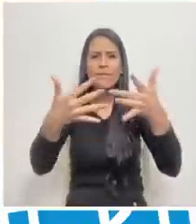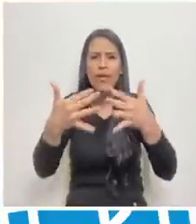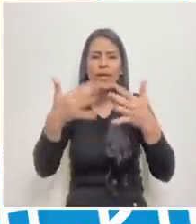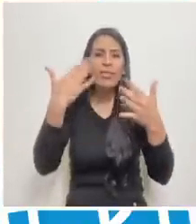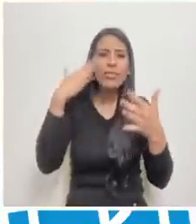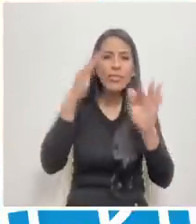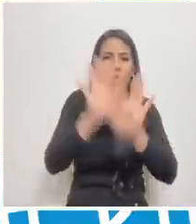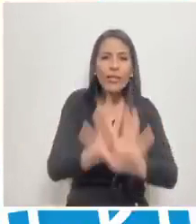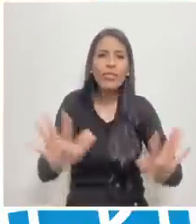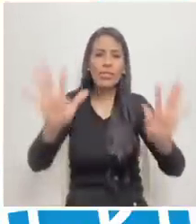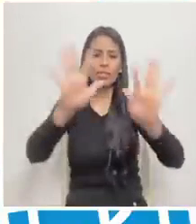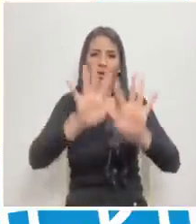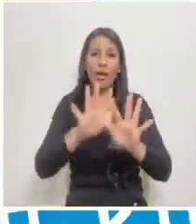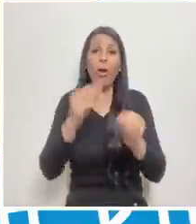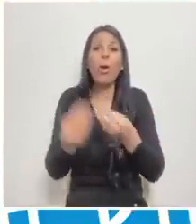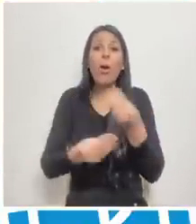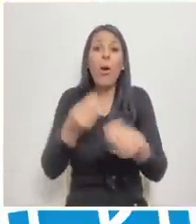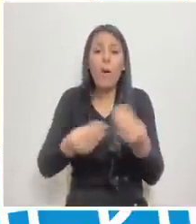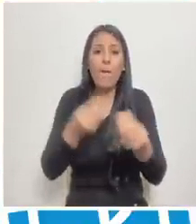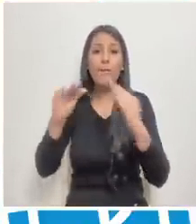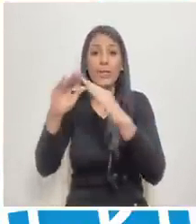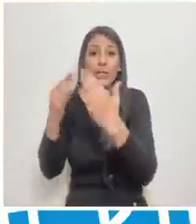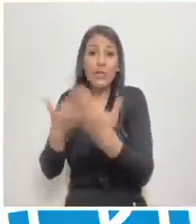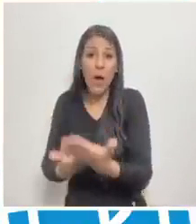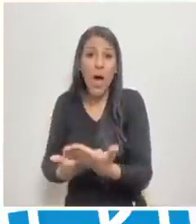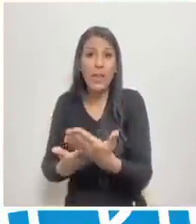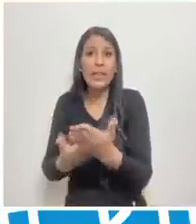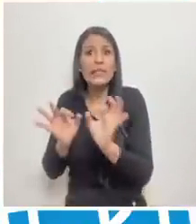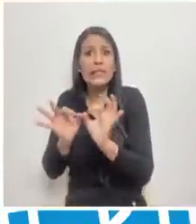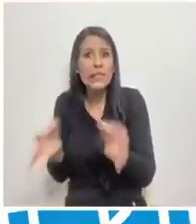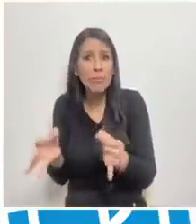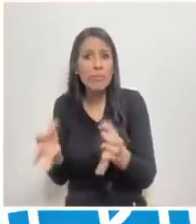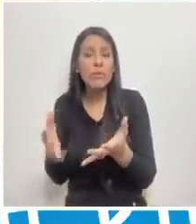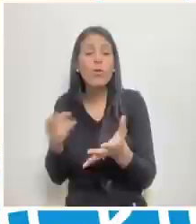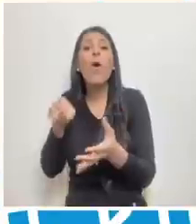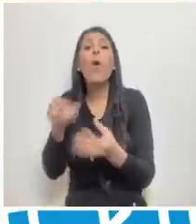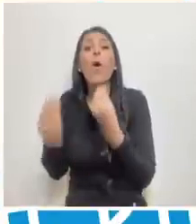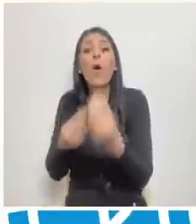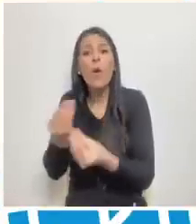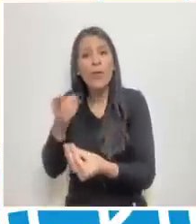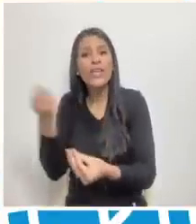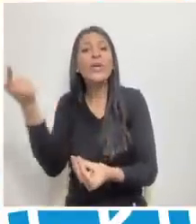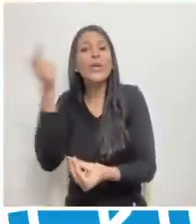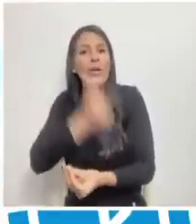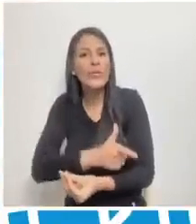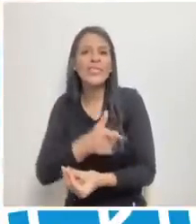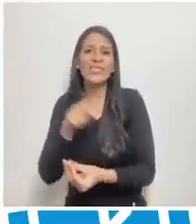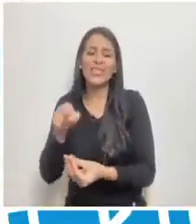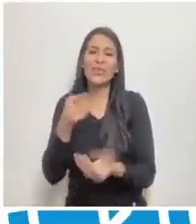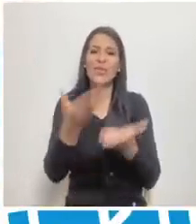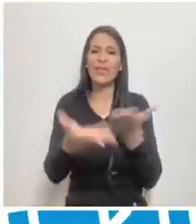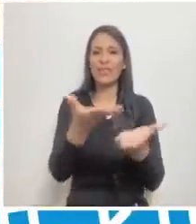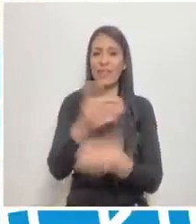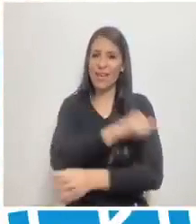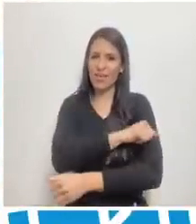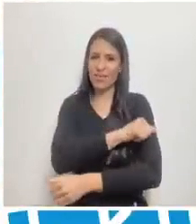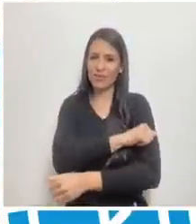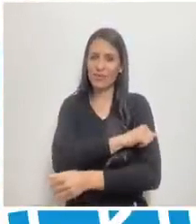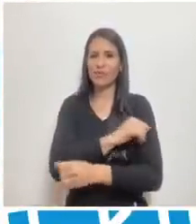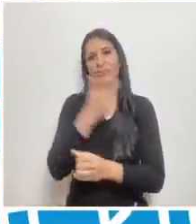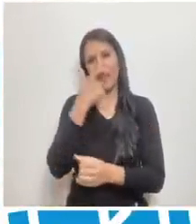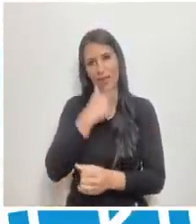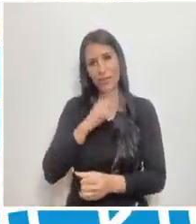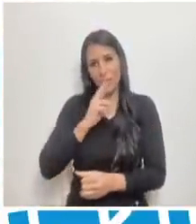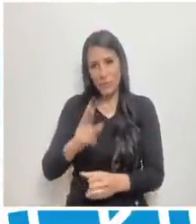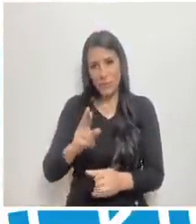recursos, conseguiram atender aos alunos, tá? Então, acho que, por enquanto, é isso. Não é, Maria Helena? Tá bem?